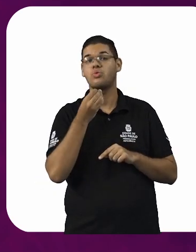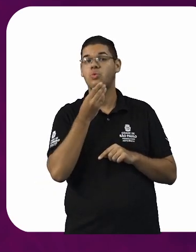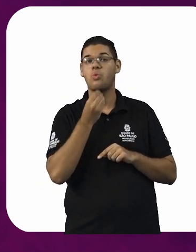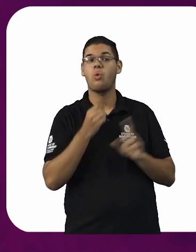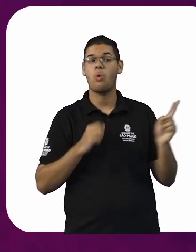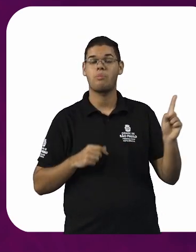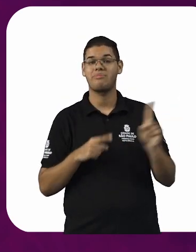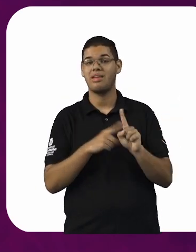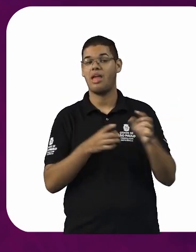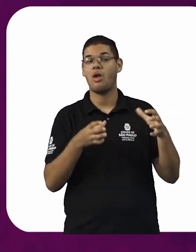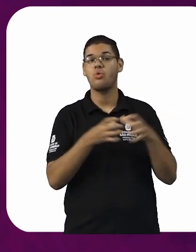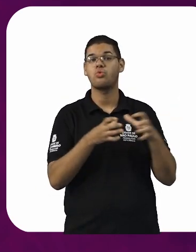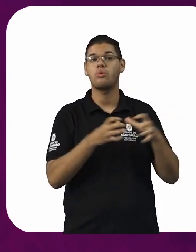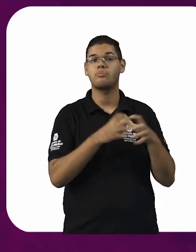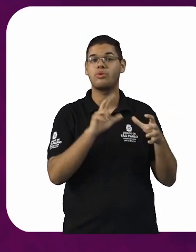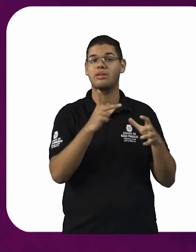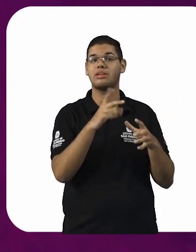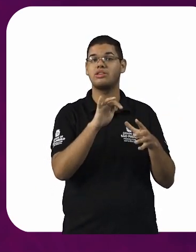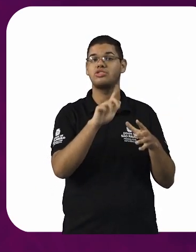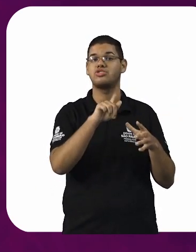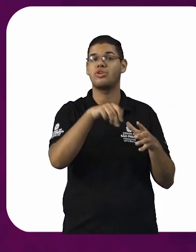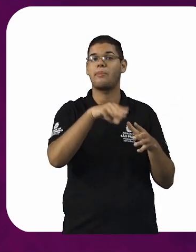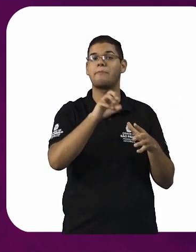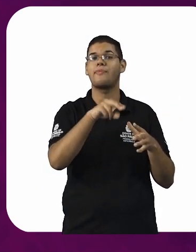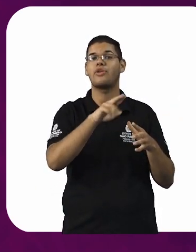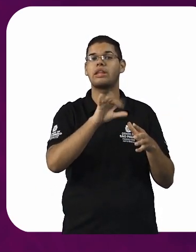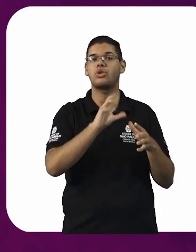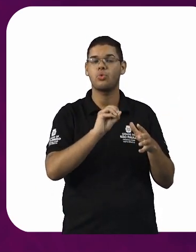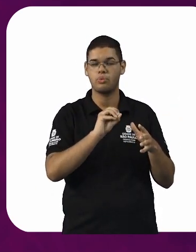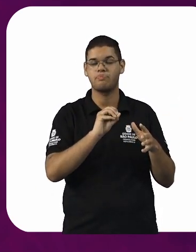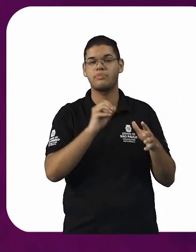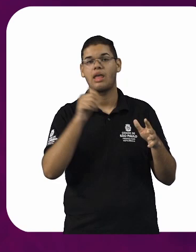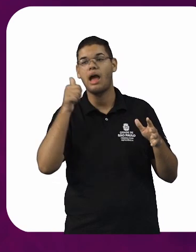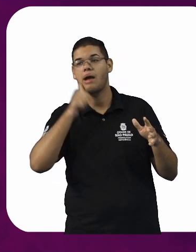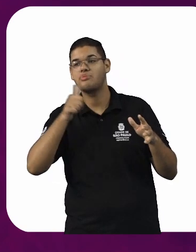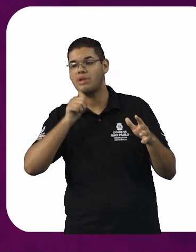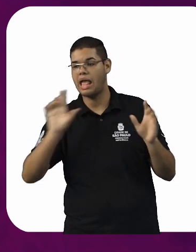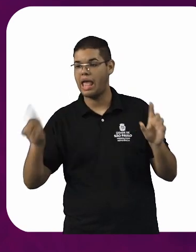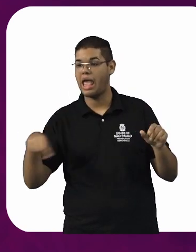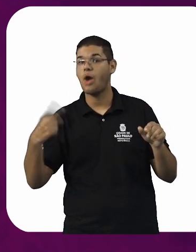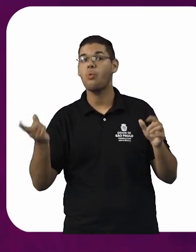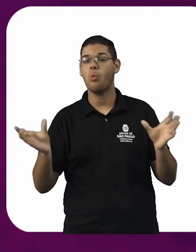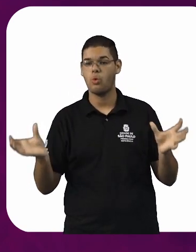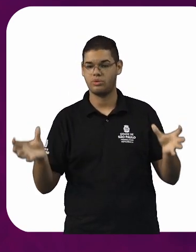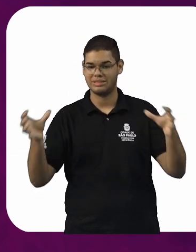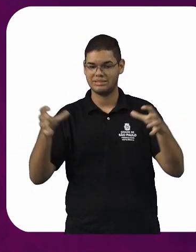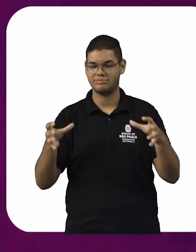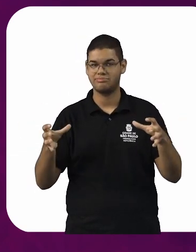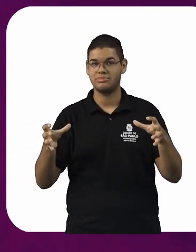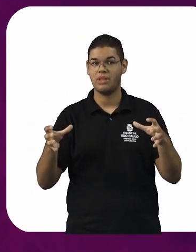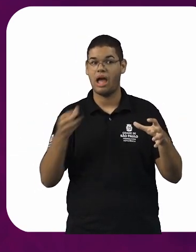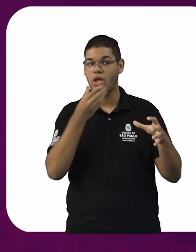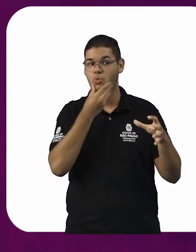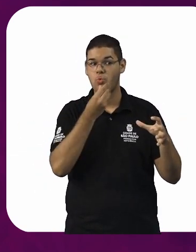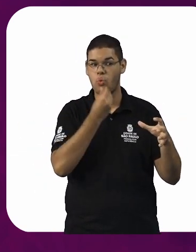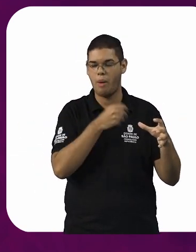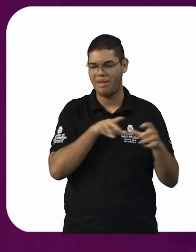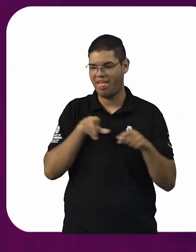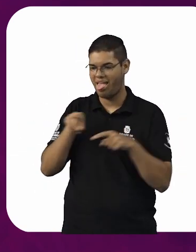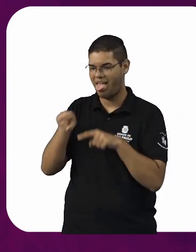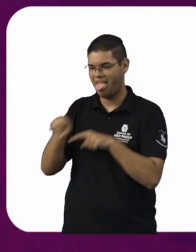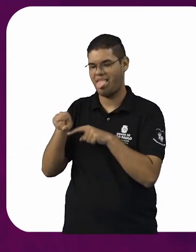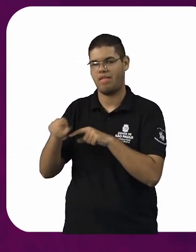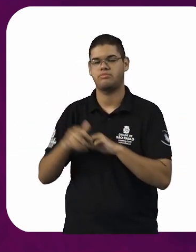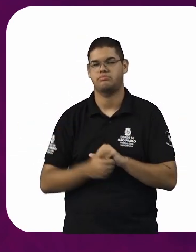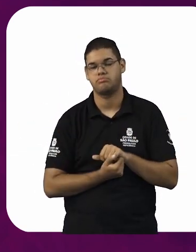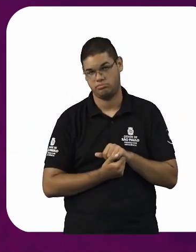o grupo hegemônico, a mulher como o outro no sentido discriminada pelo machismo do homem. Aí a Grada Quilomba e a Djamila